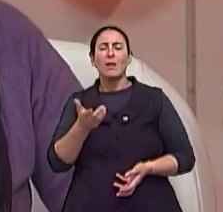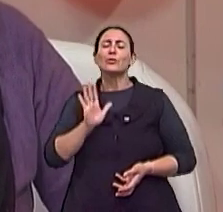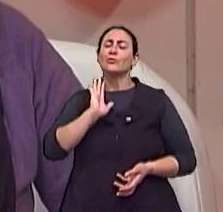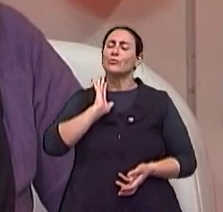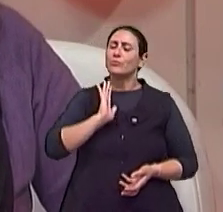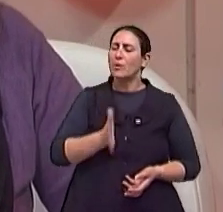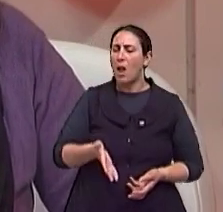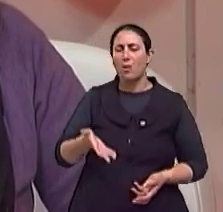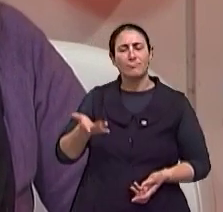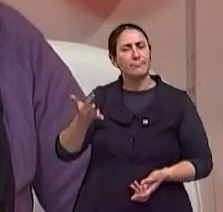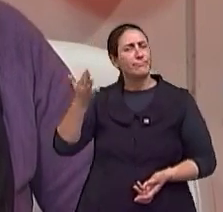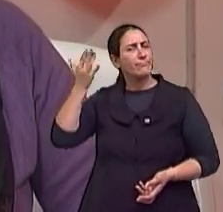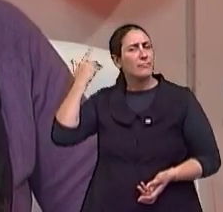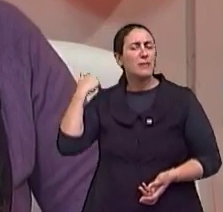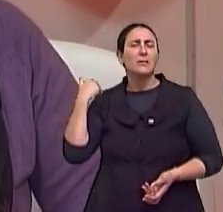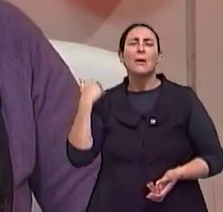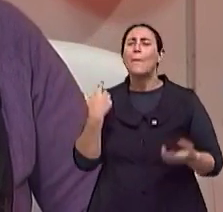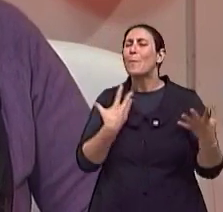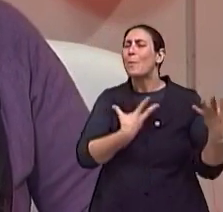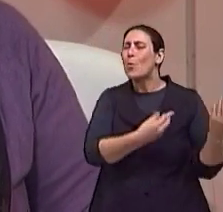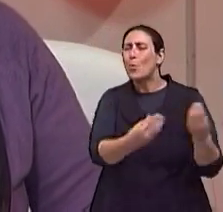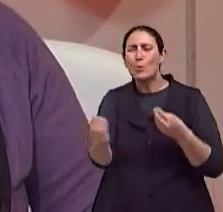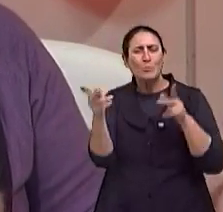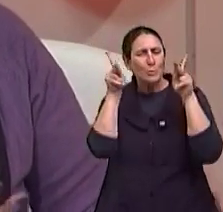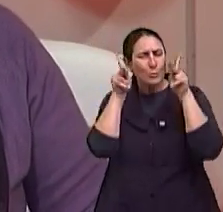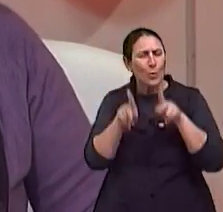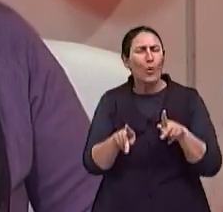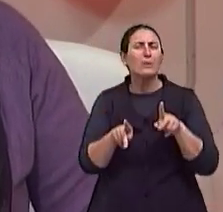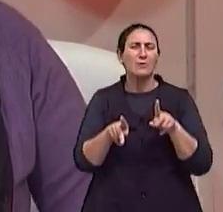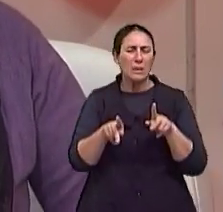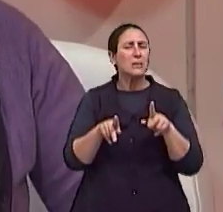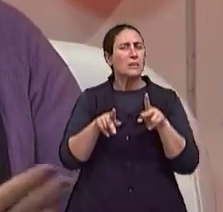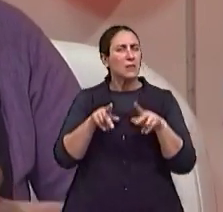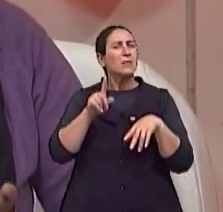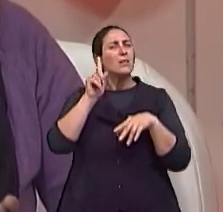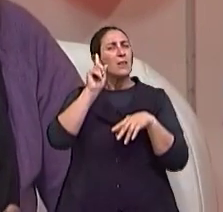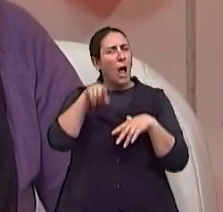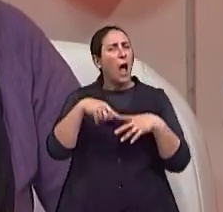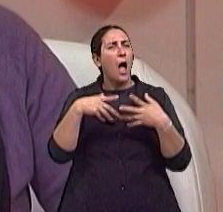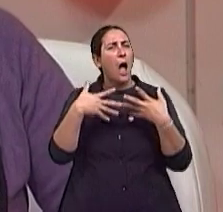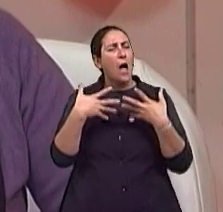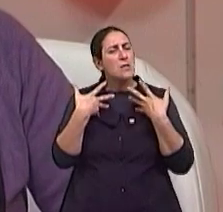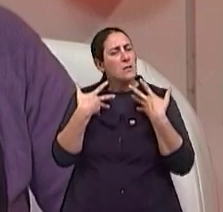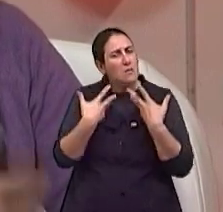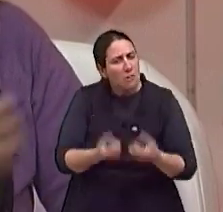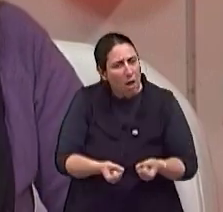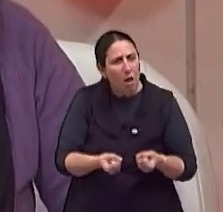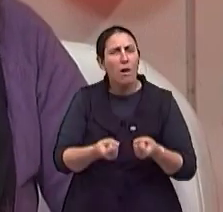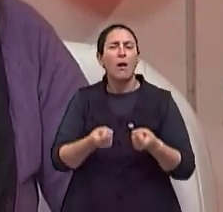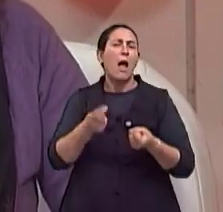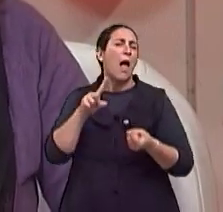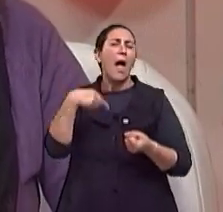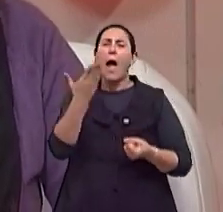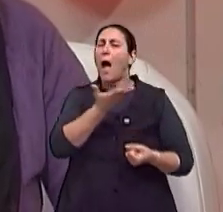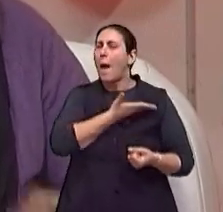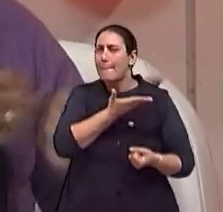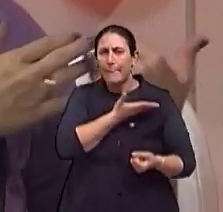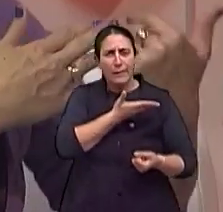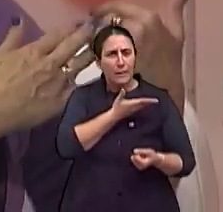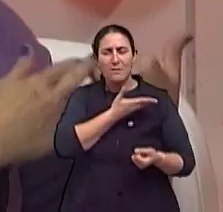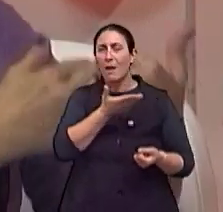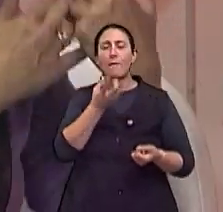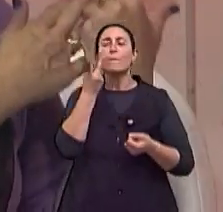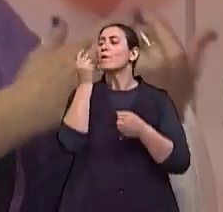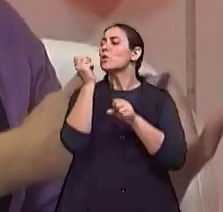houveram muitas pessoas que romperam, assumiram, né? Amigas que